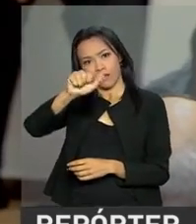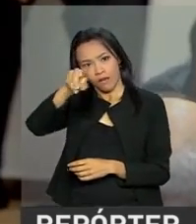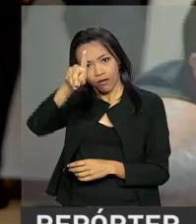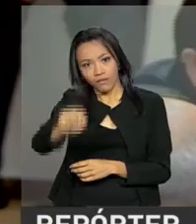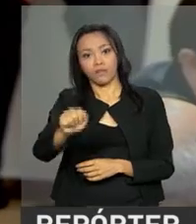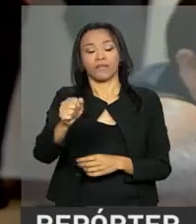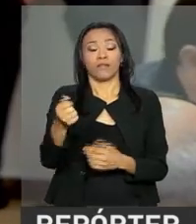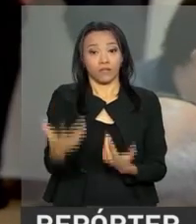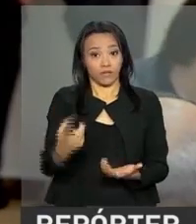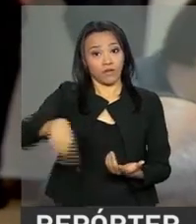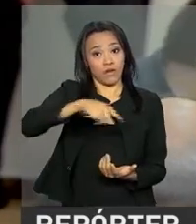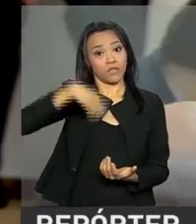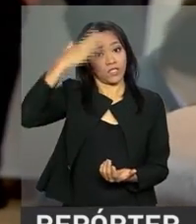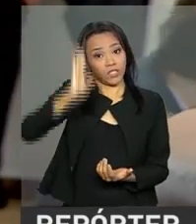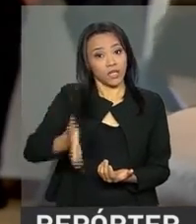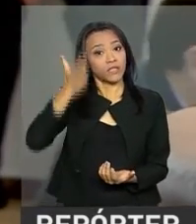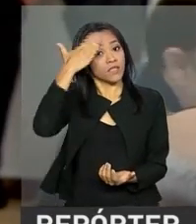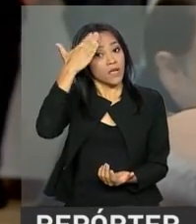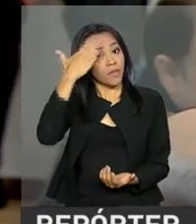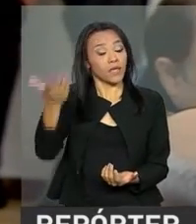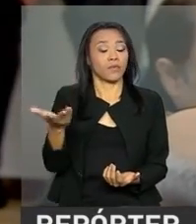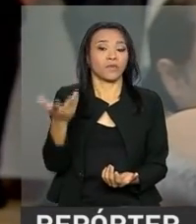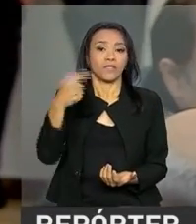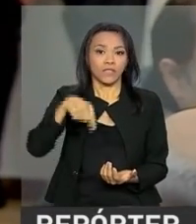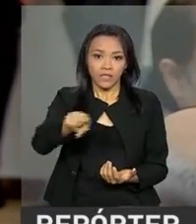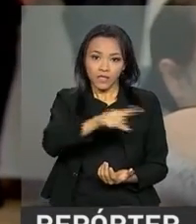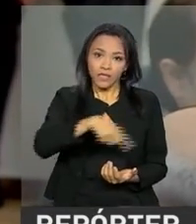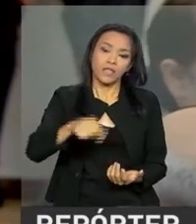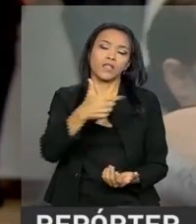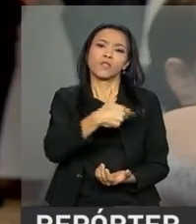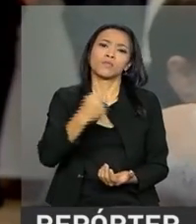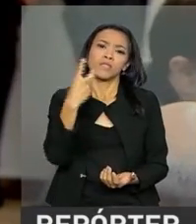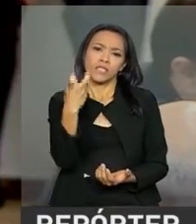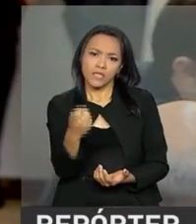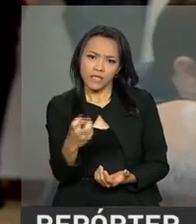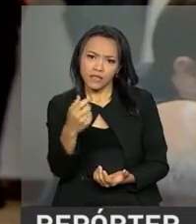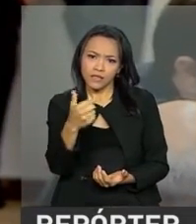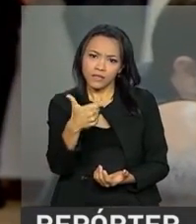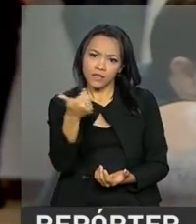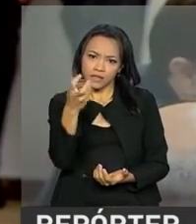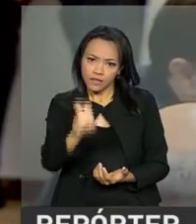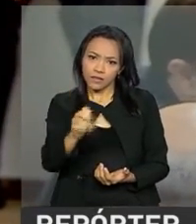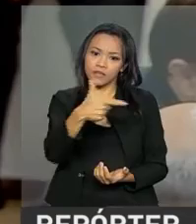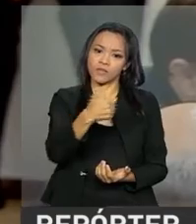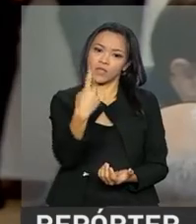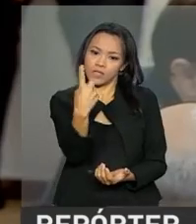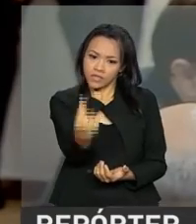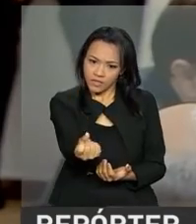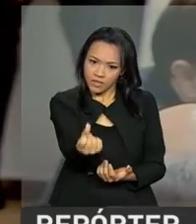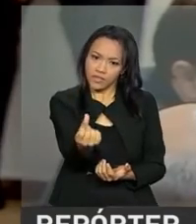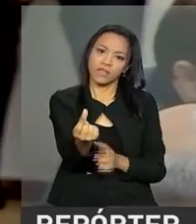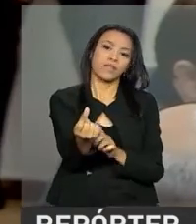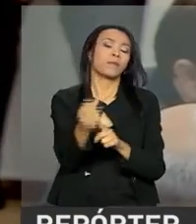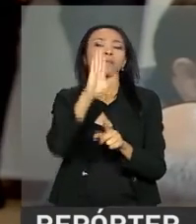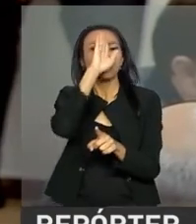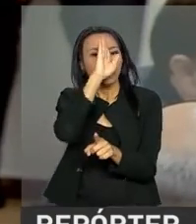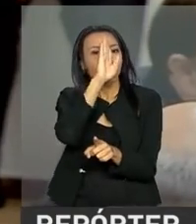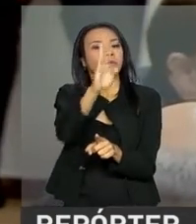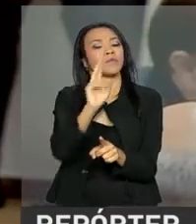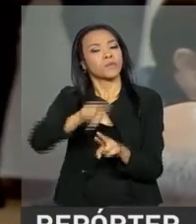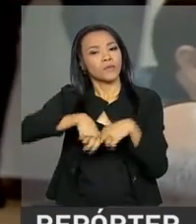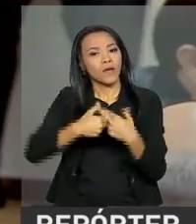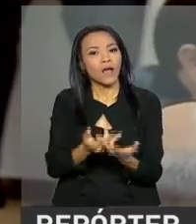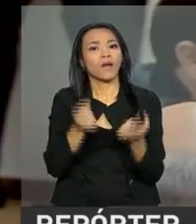positivos, como a gente sabe, deram uma trégua na safra 2015-2016, com uma pequena queda, principalmente por causa